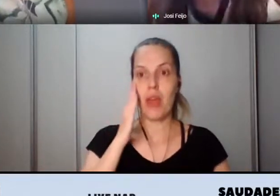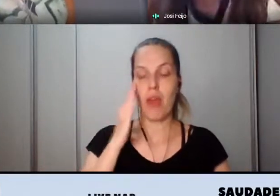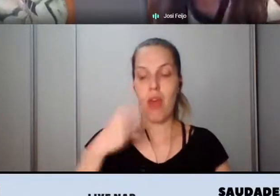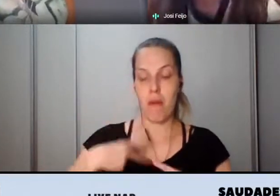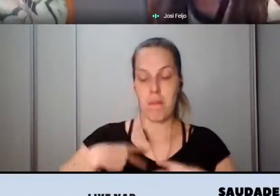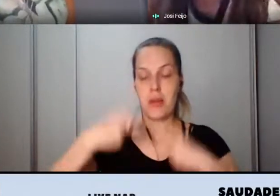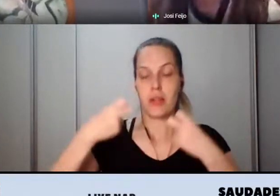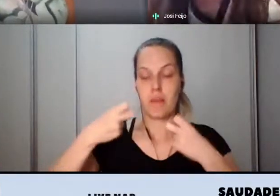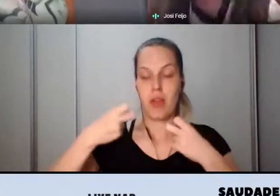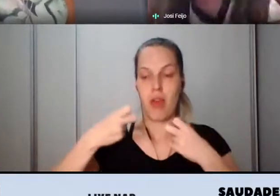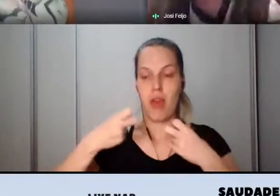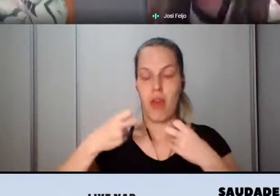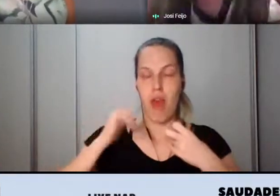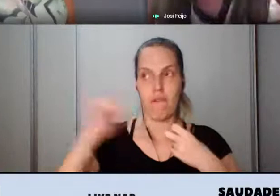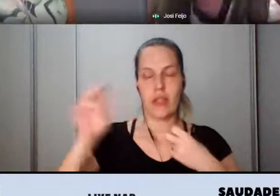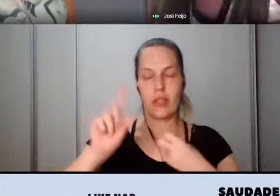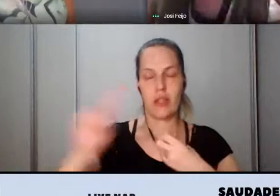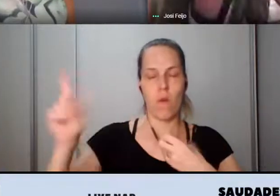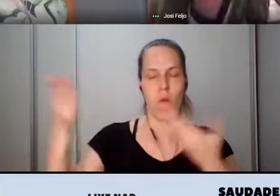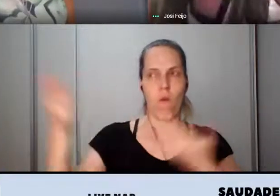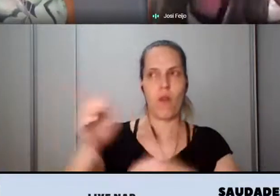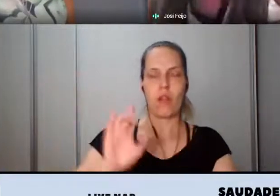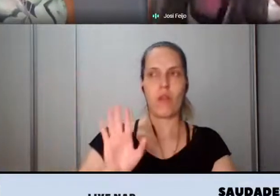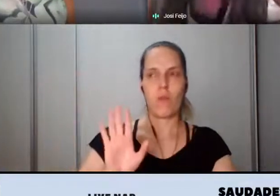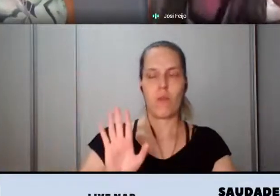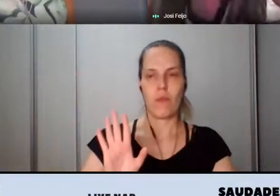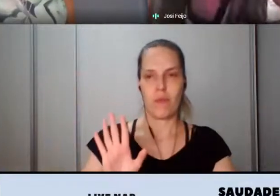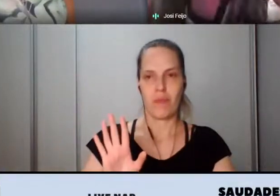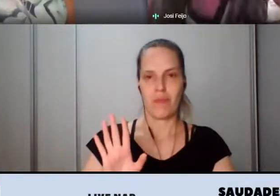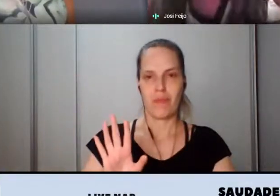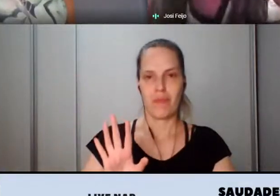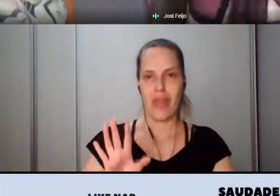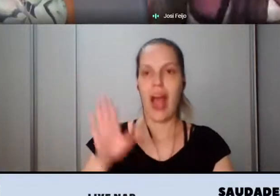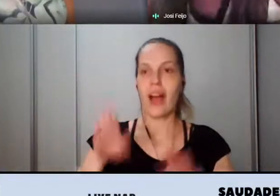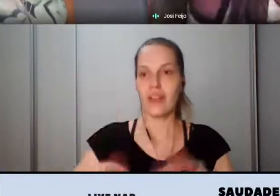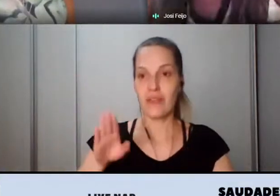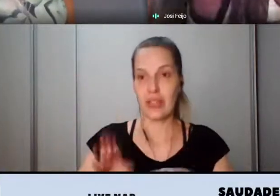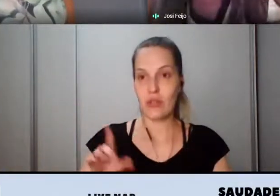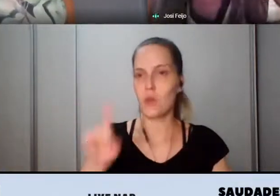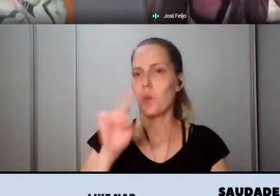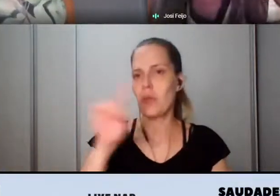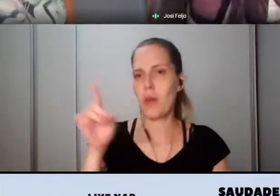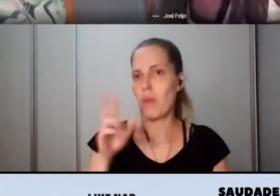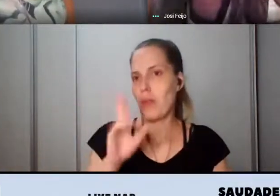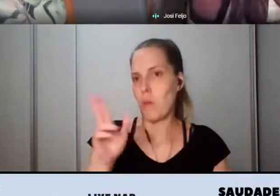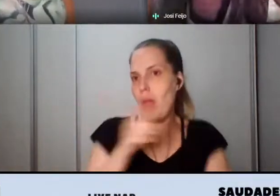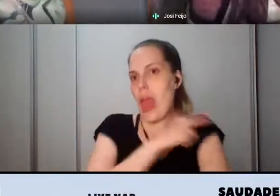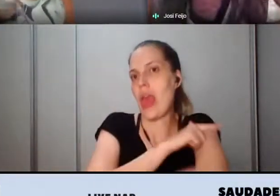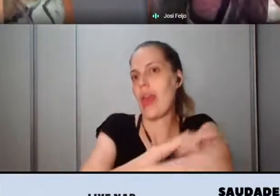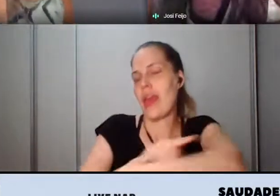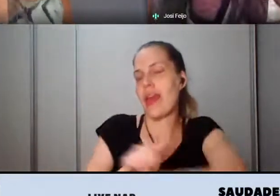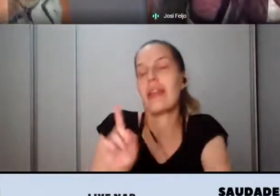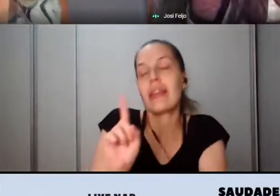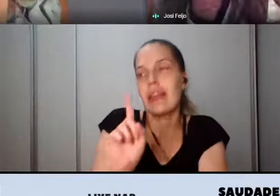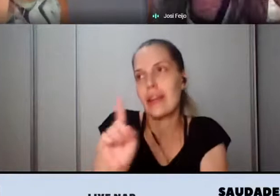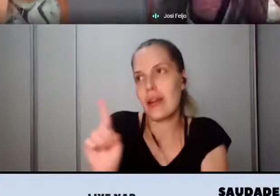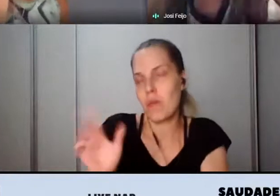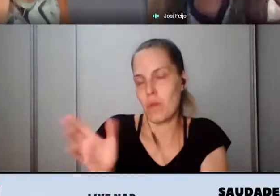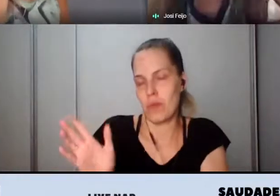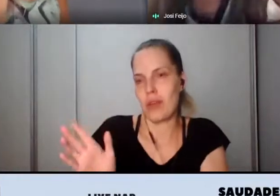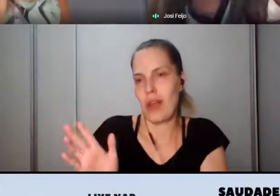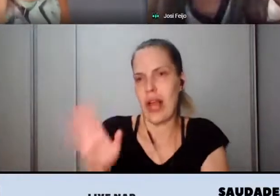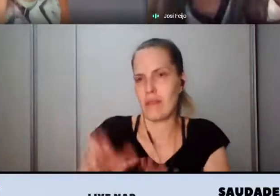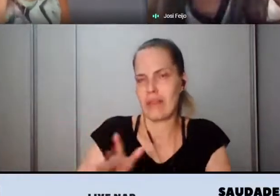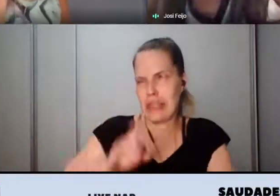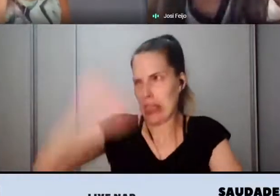talvez não vá, esse não ele não vai sair tão bonitinho, tão redondinho, né? Porque isso é um exercício, né, que a